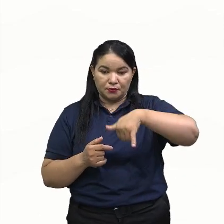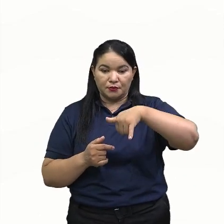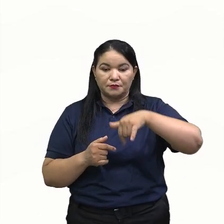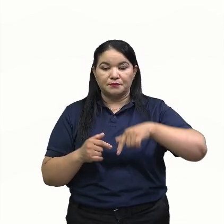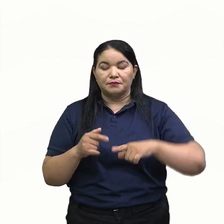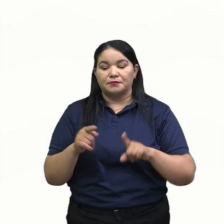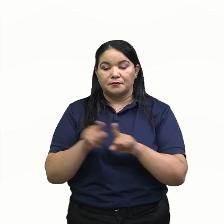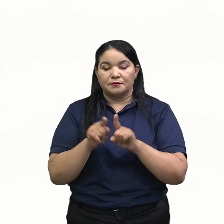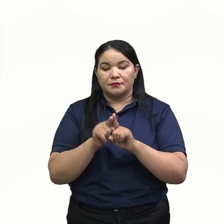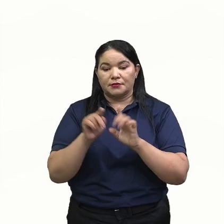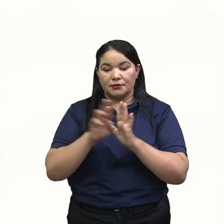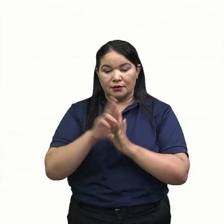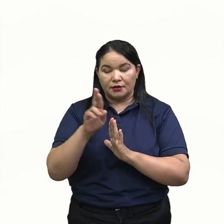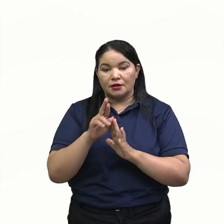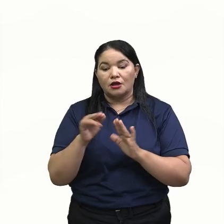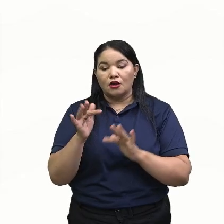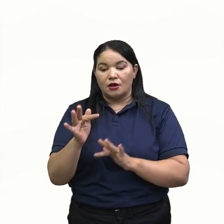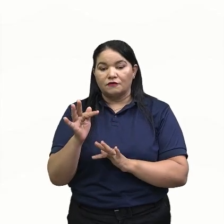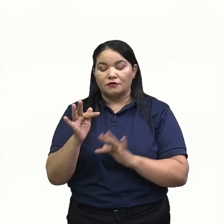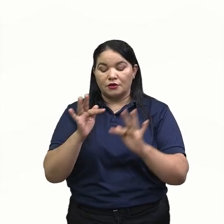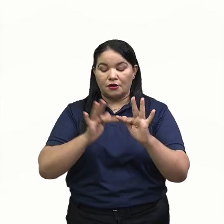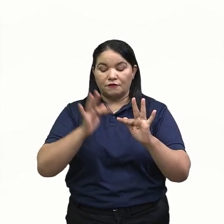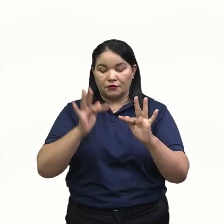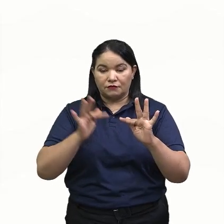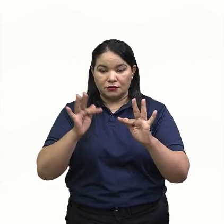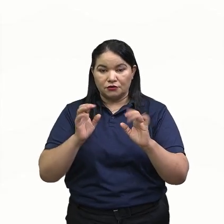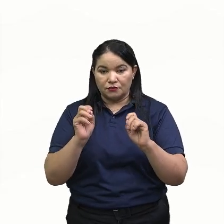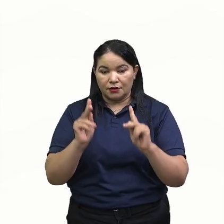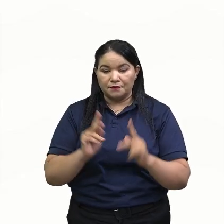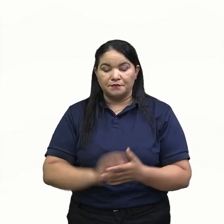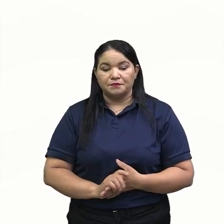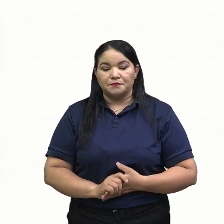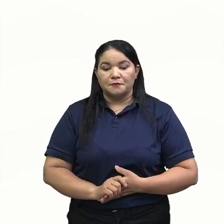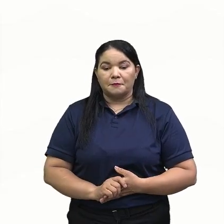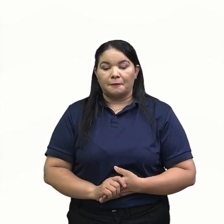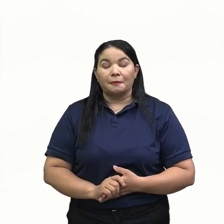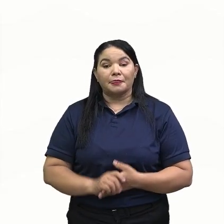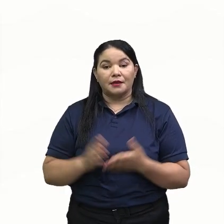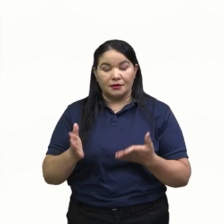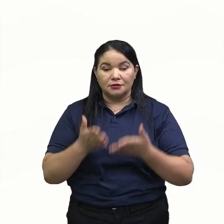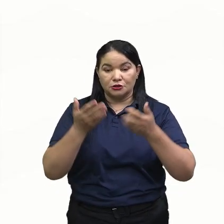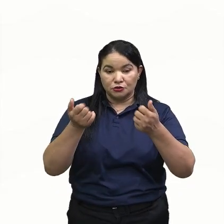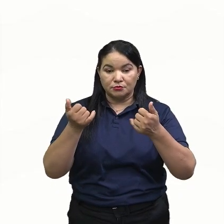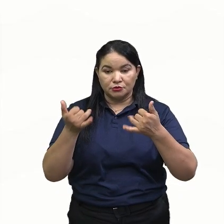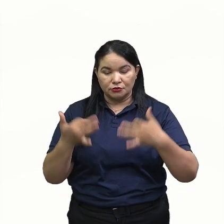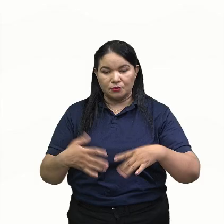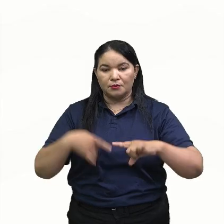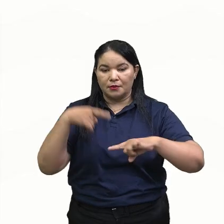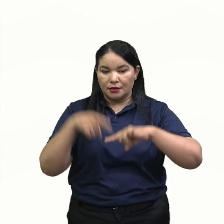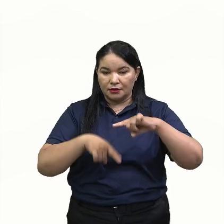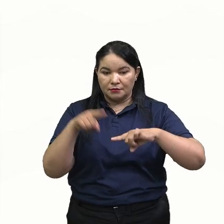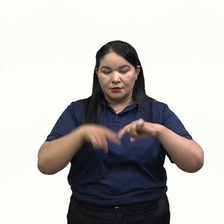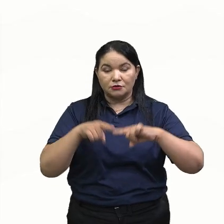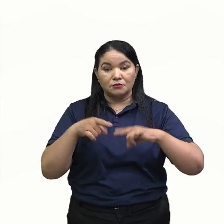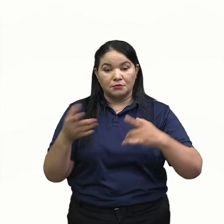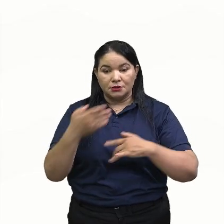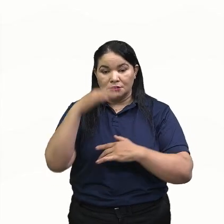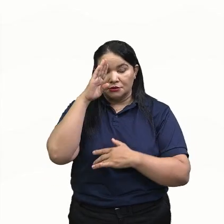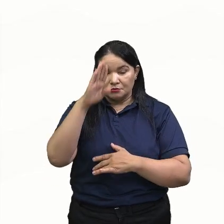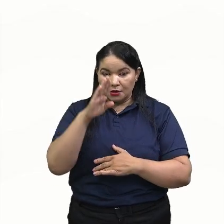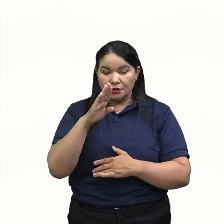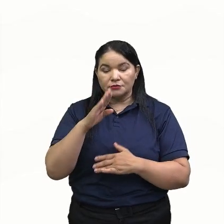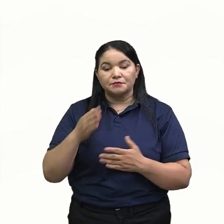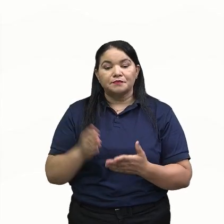onda e o f é a frequência. Muito bem, pessoal. Agora que nós descrevemos aí os elementos principais da